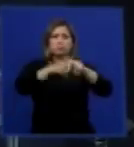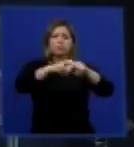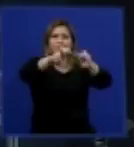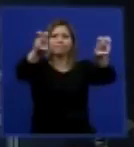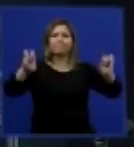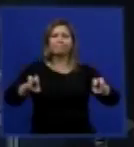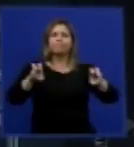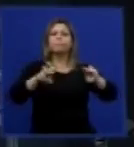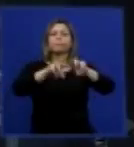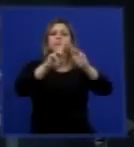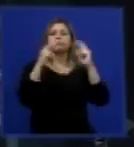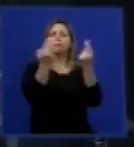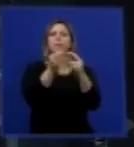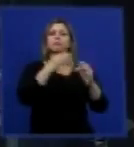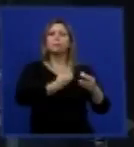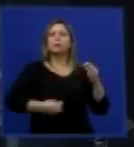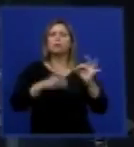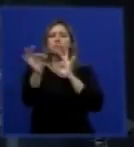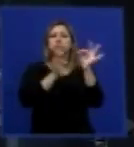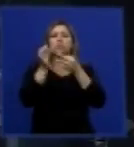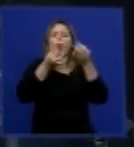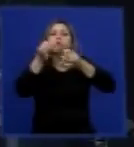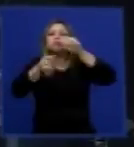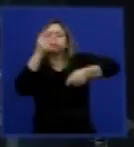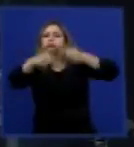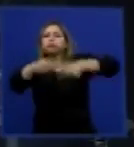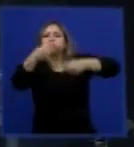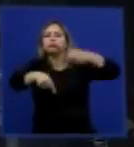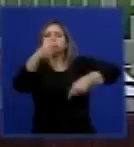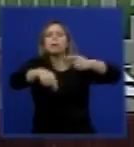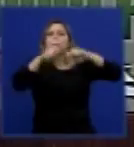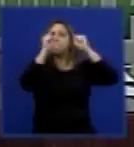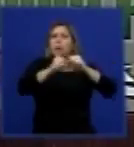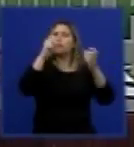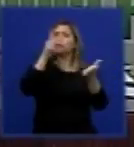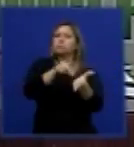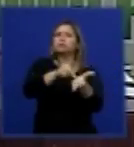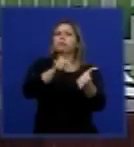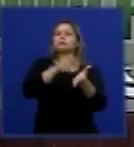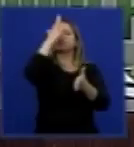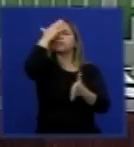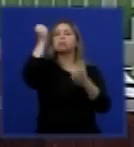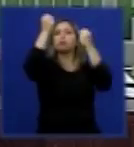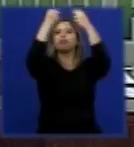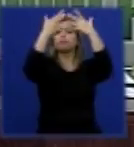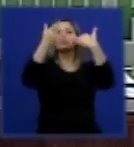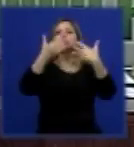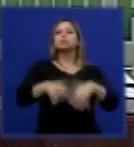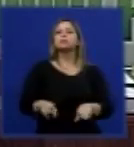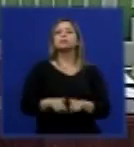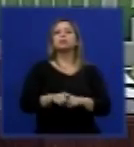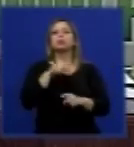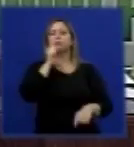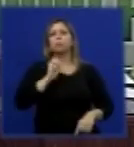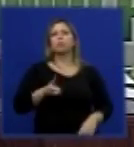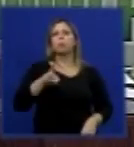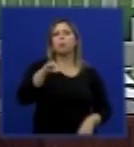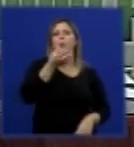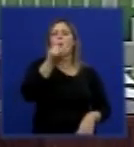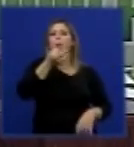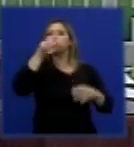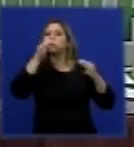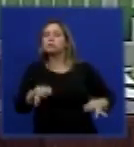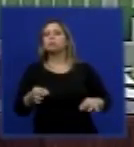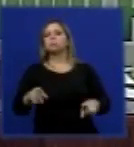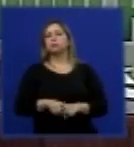país esta discussão de possibilitar que realmente se desmistifique as coisas e que prevaleça o bom senso